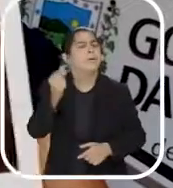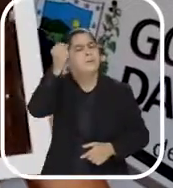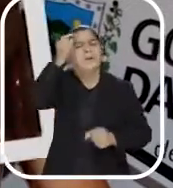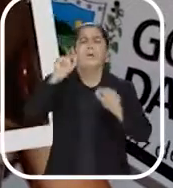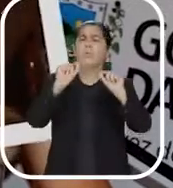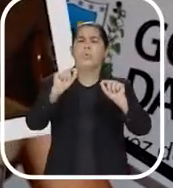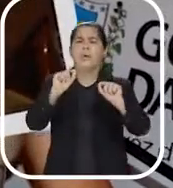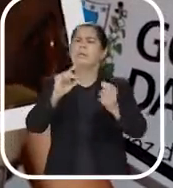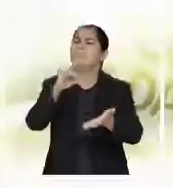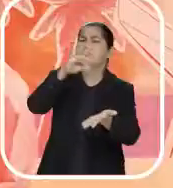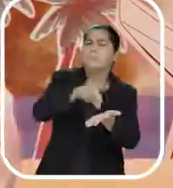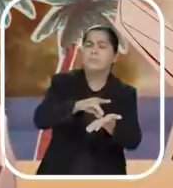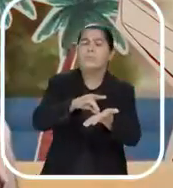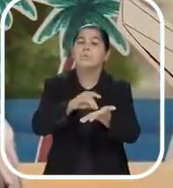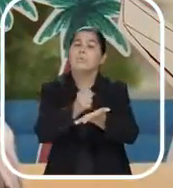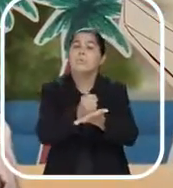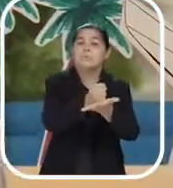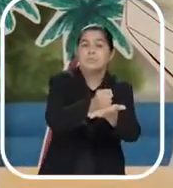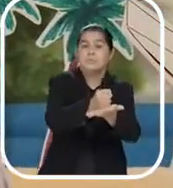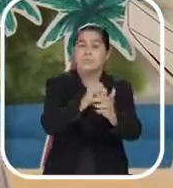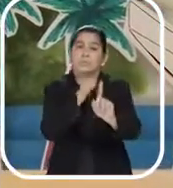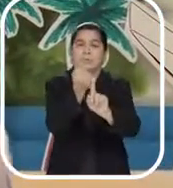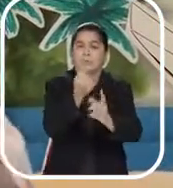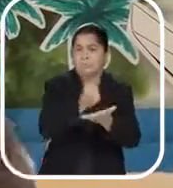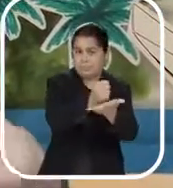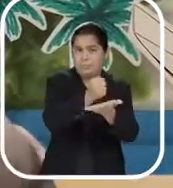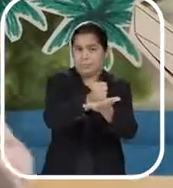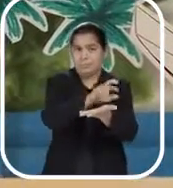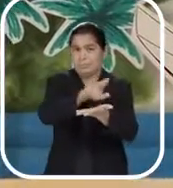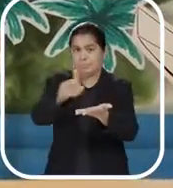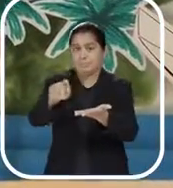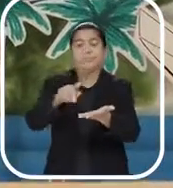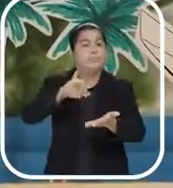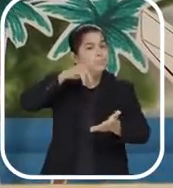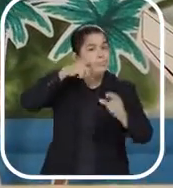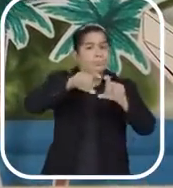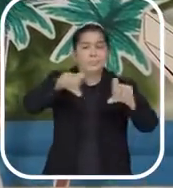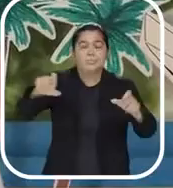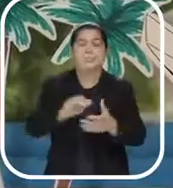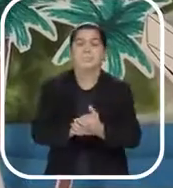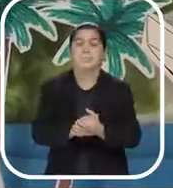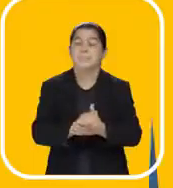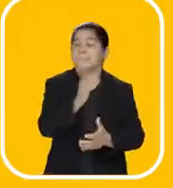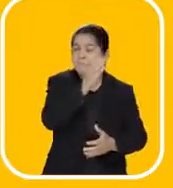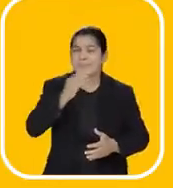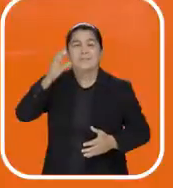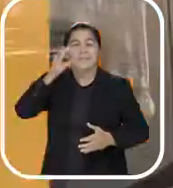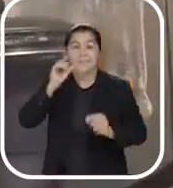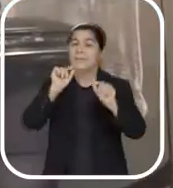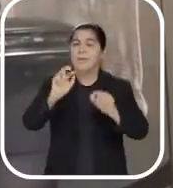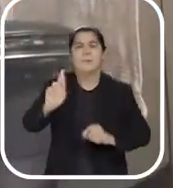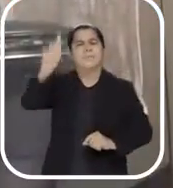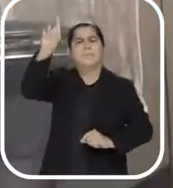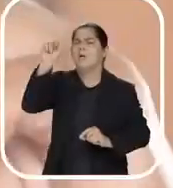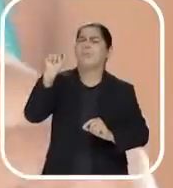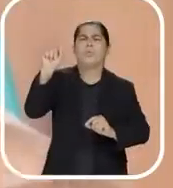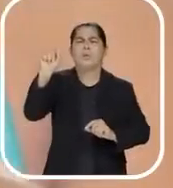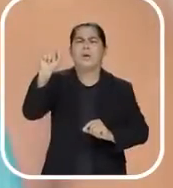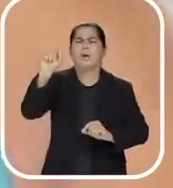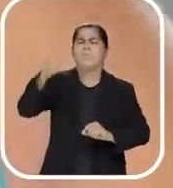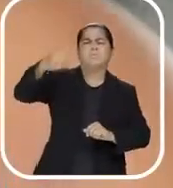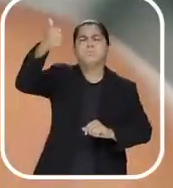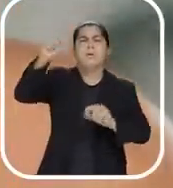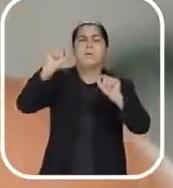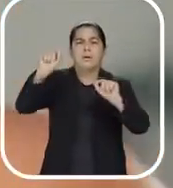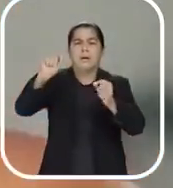que implantou a verdadeira e única política pública de assistência social dentro do nosso estado. Cida é responsável